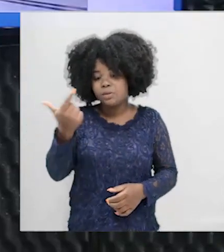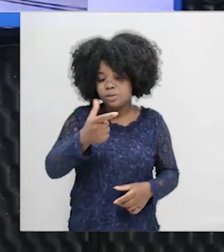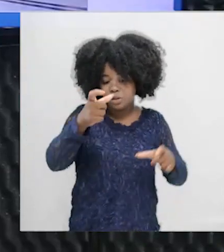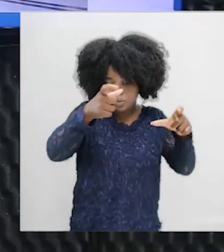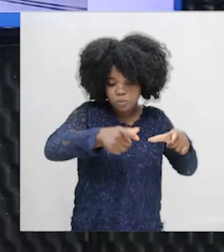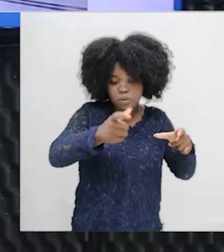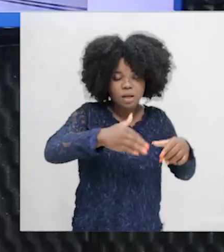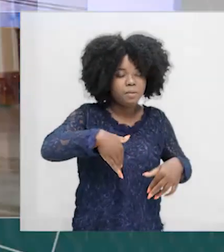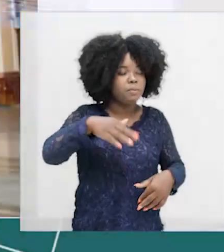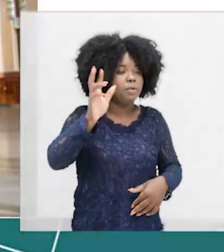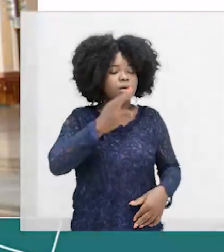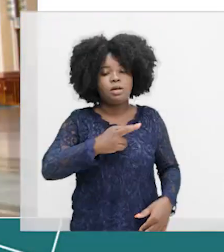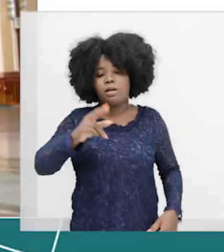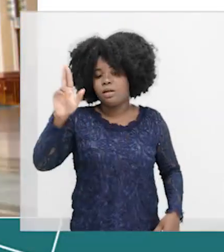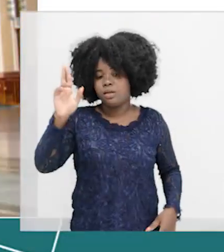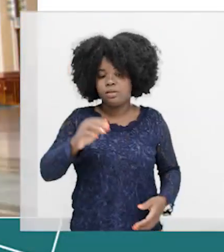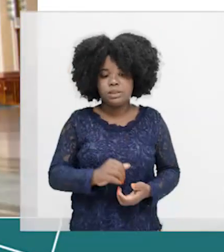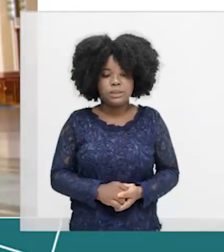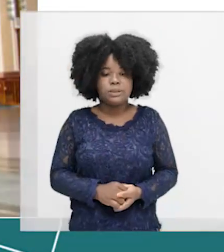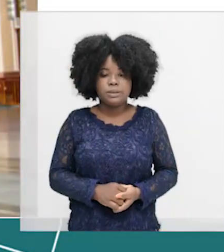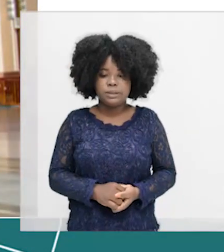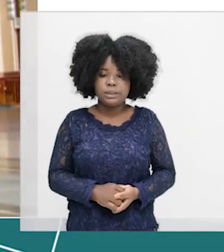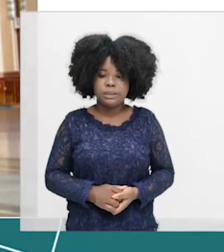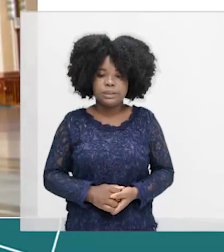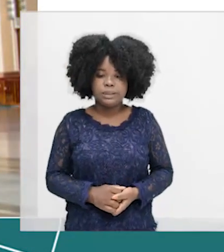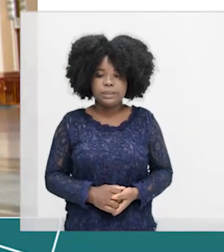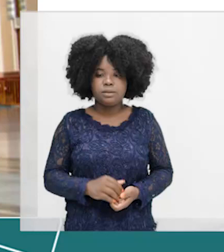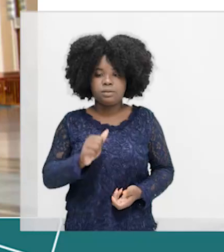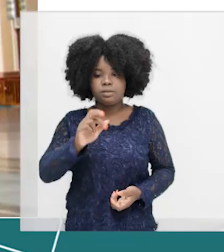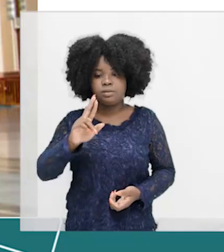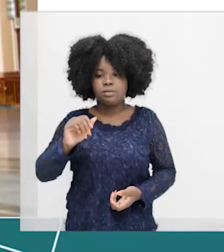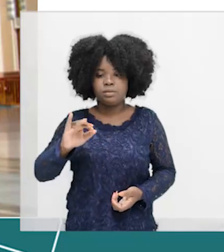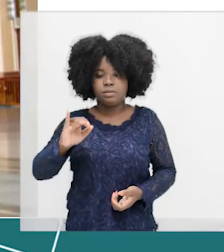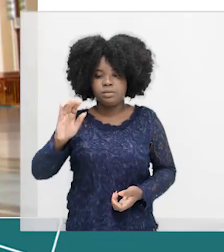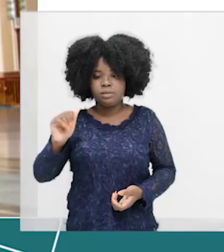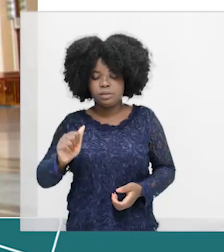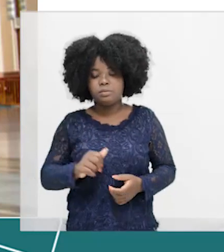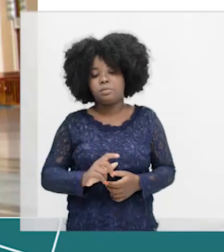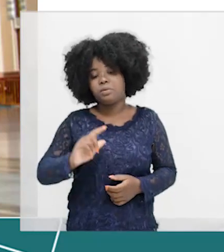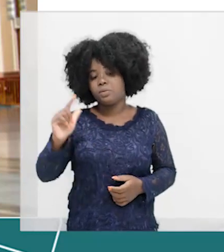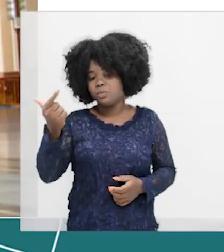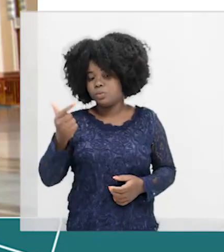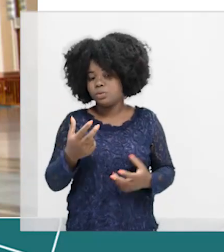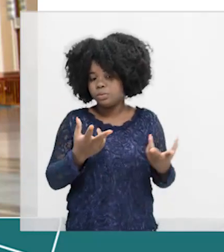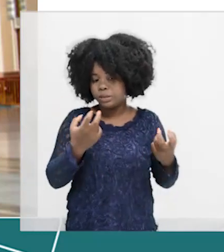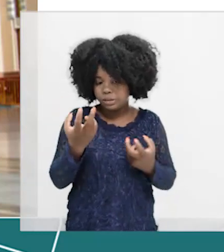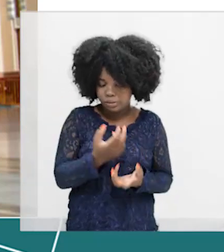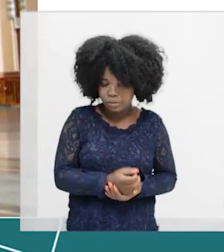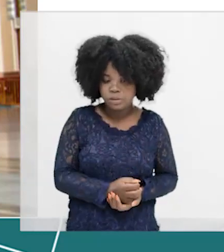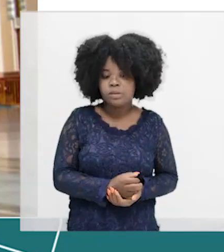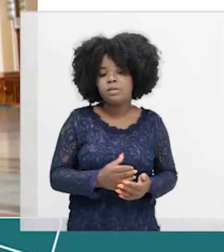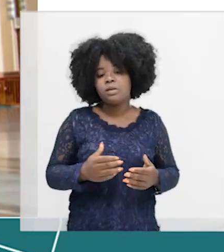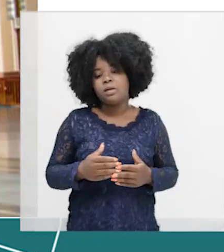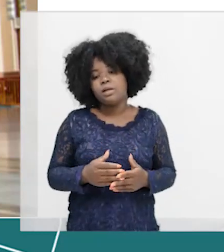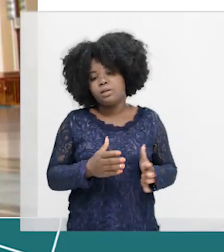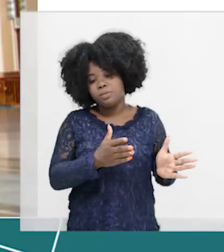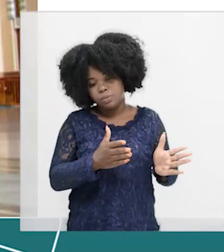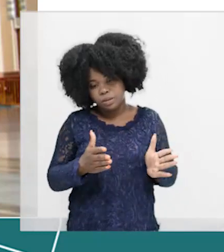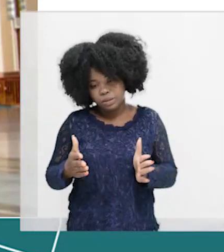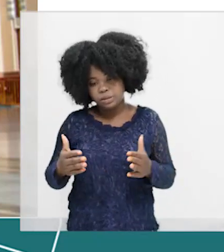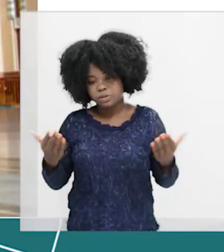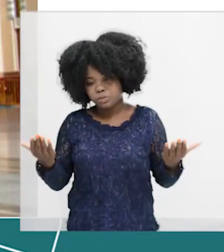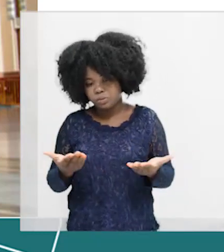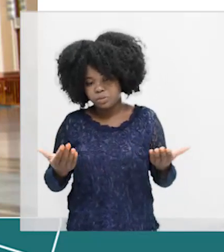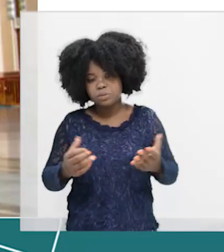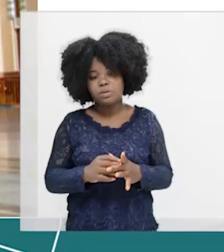muçulmanos. A mesquita do profeta Maomé, na Arábia, né, com outra visão, e aí ela já tem um processo de atualização.